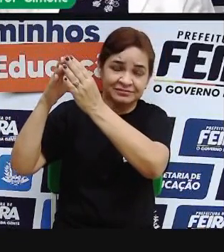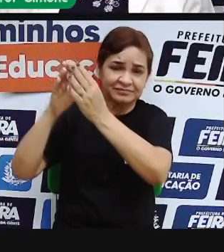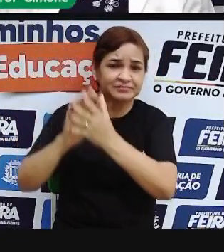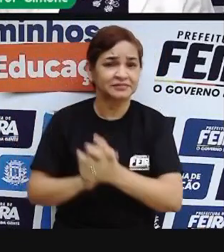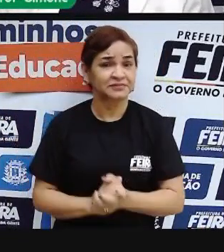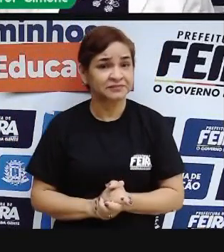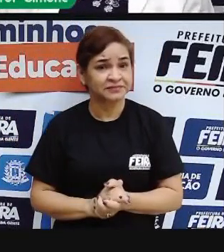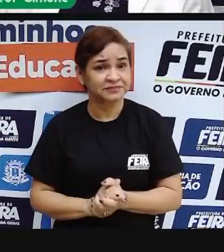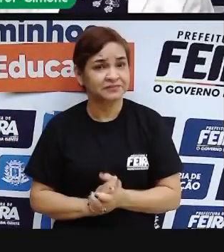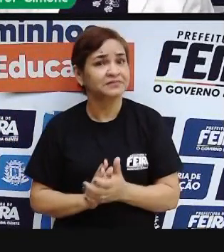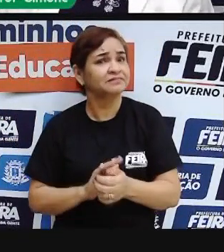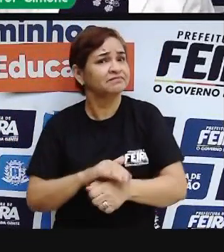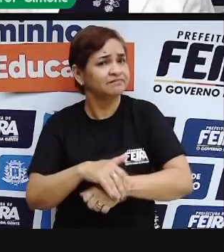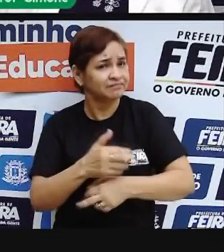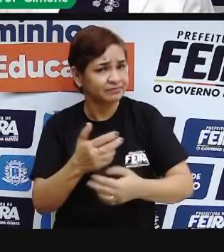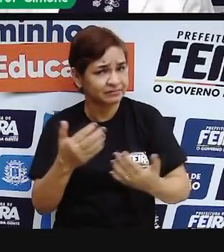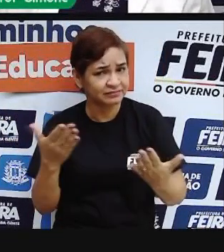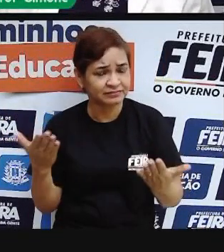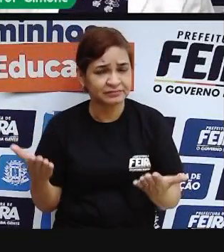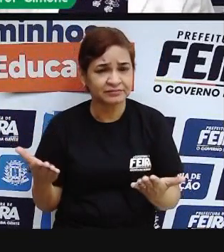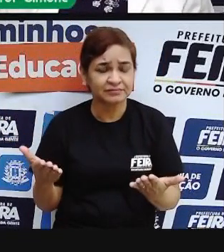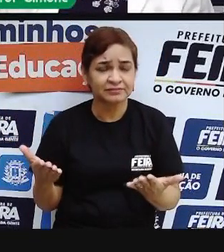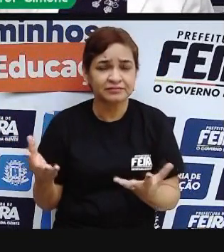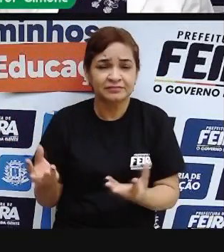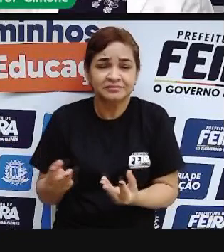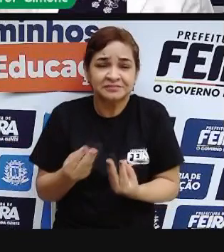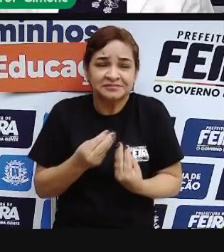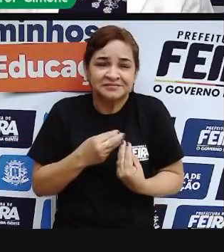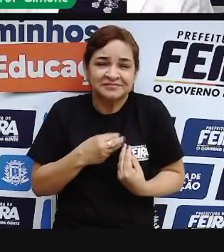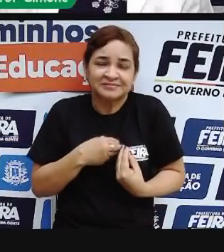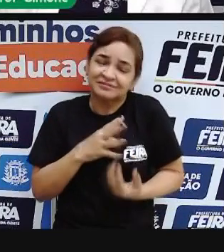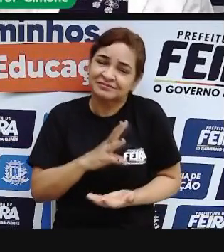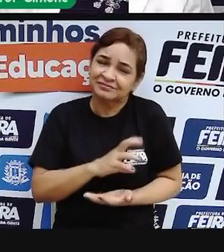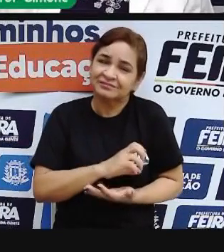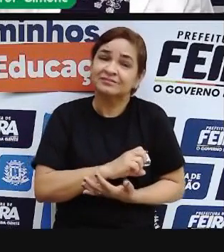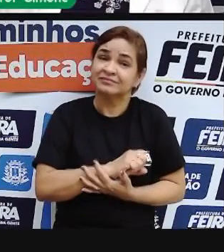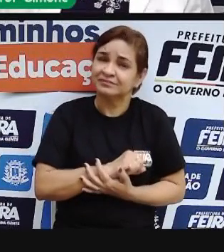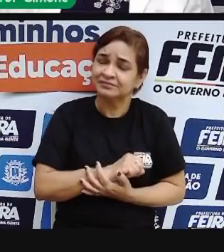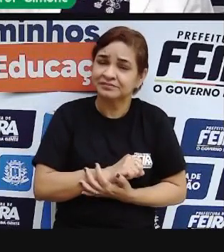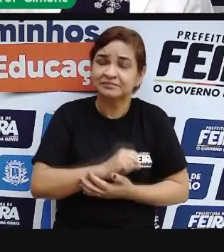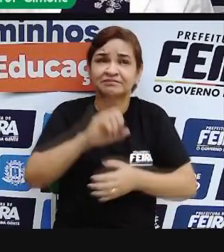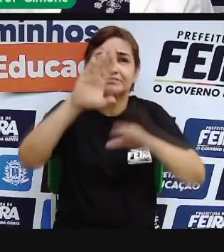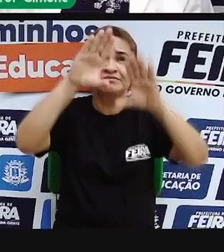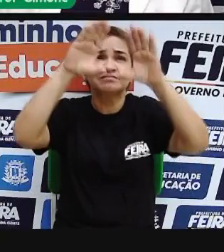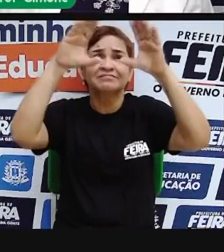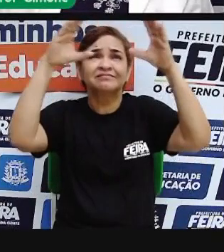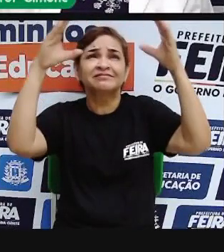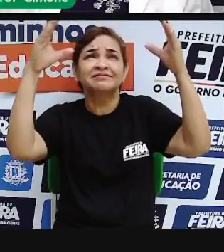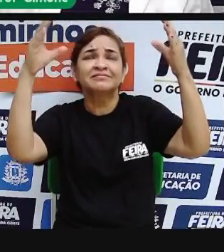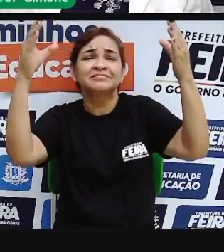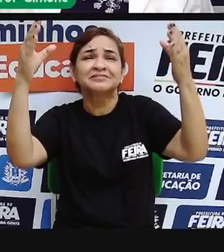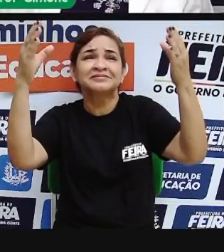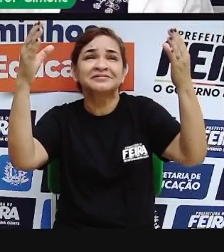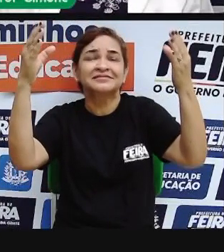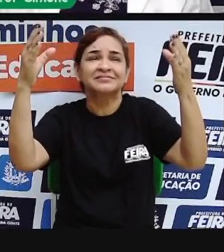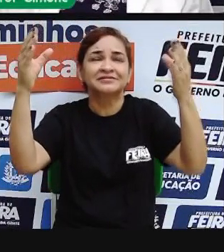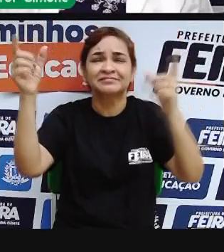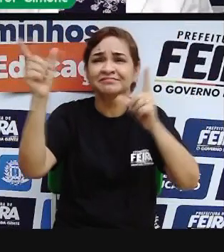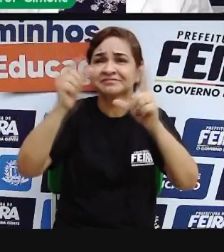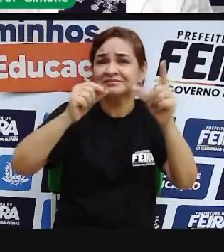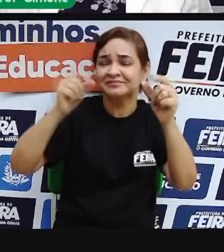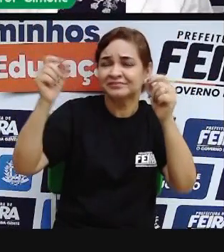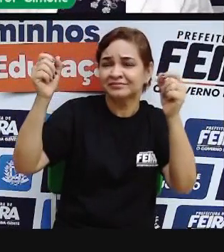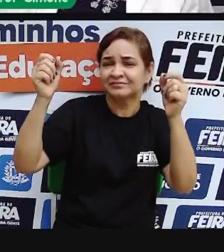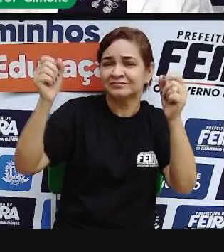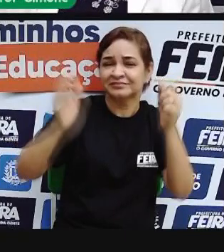numa noite igual a esta que tu me deste o teu coração. O céu estava assim em festa, pois era noite de São